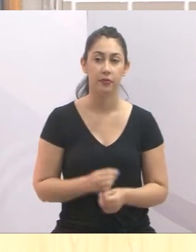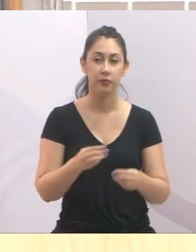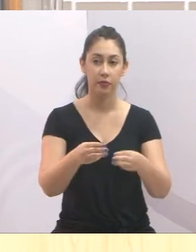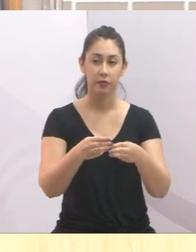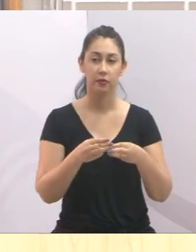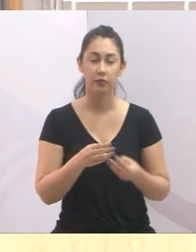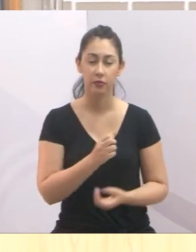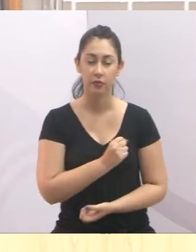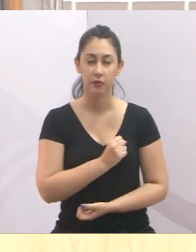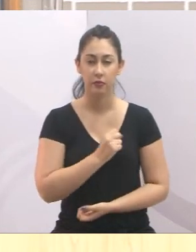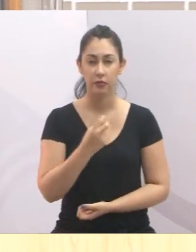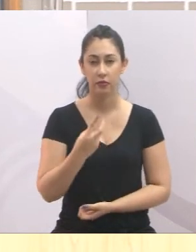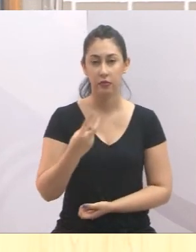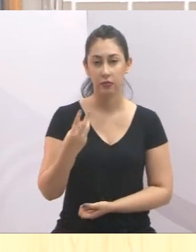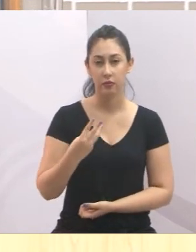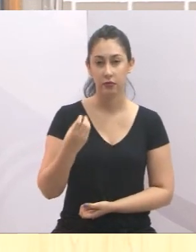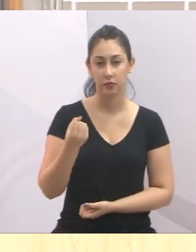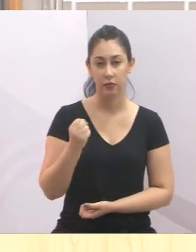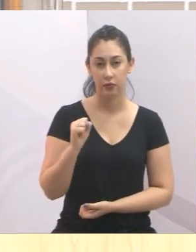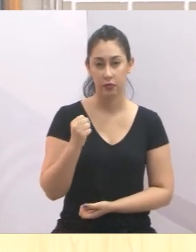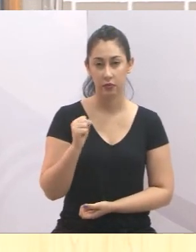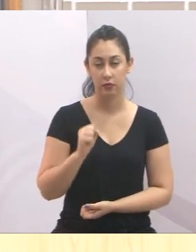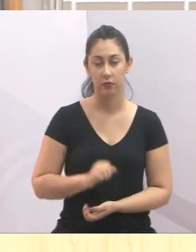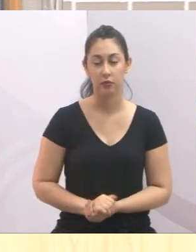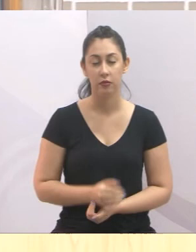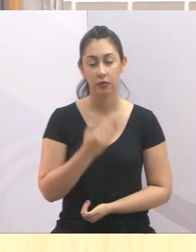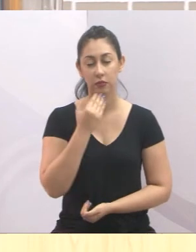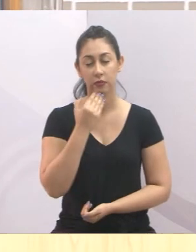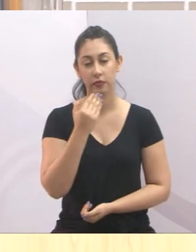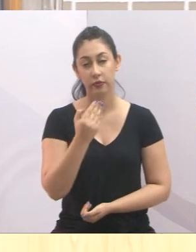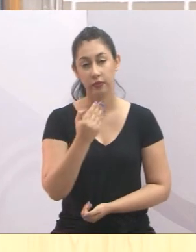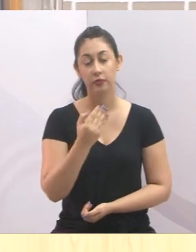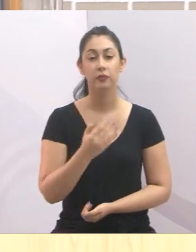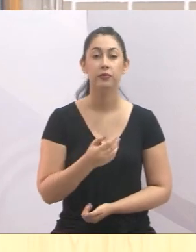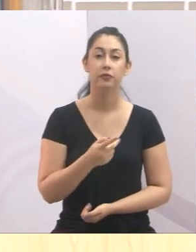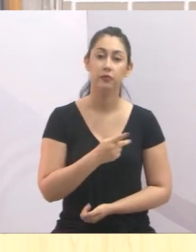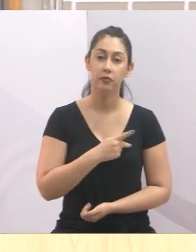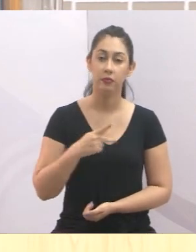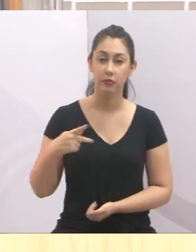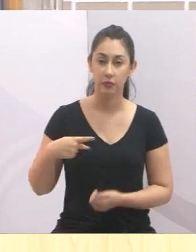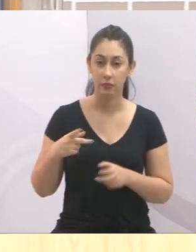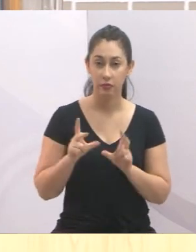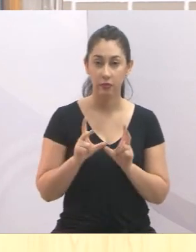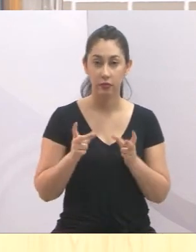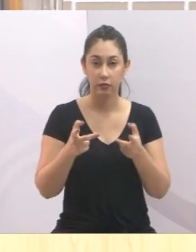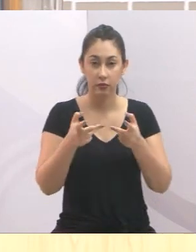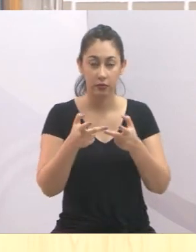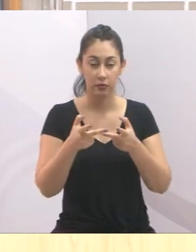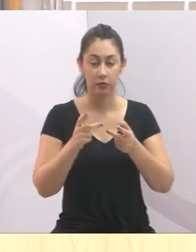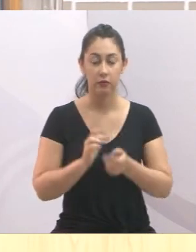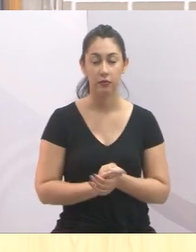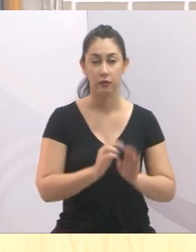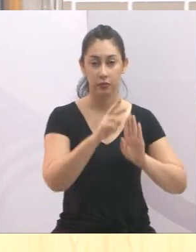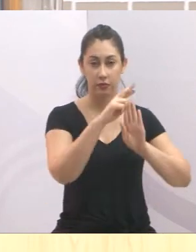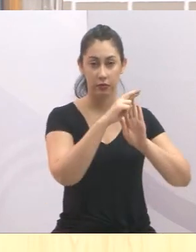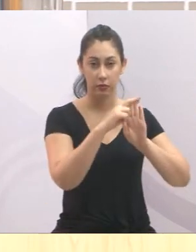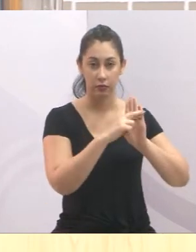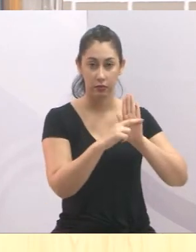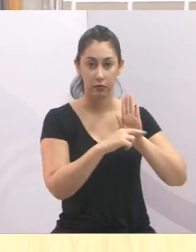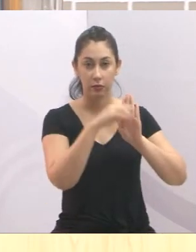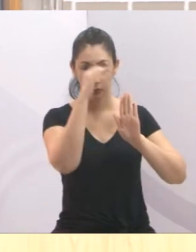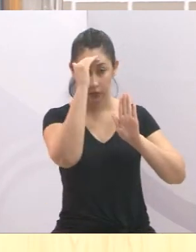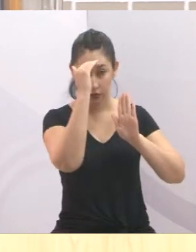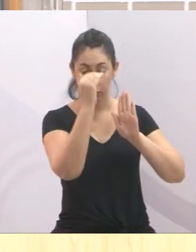Moção número 238. Requeremos ao excelentíssimo senhor presidente dessa casa, cumpridas as